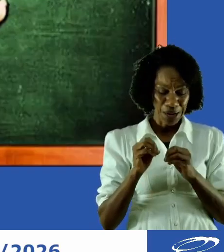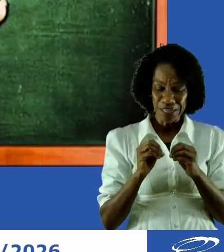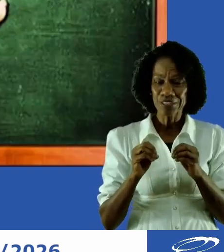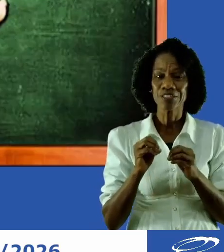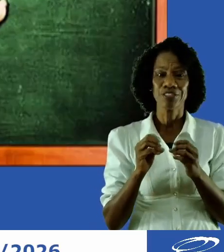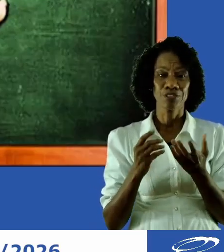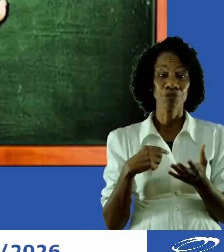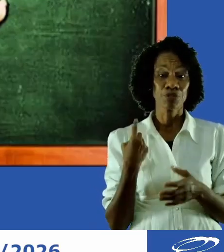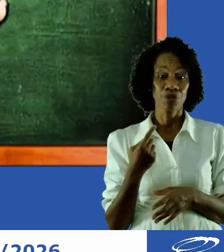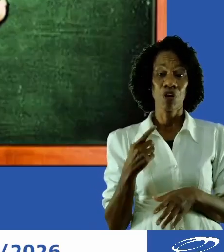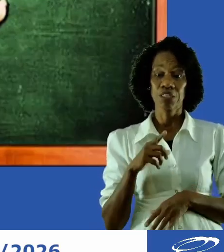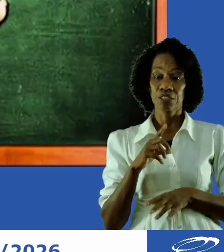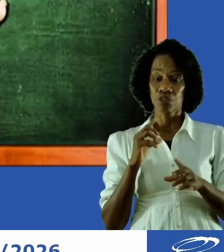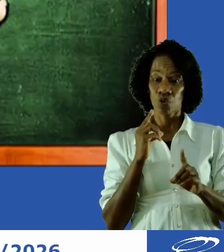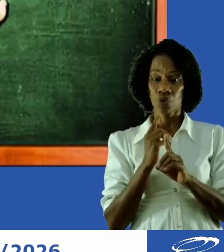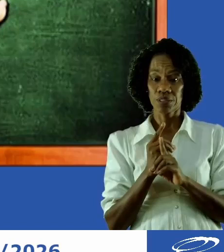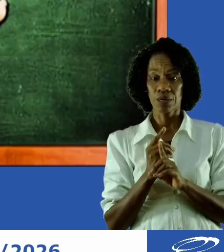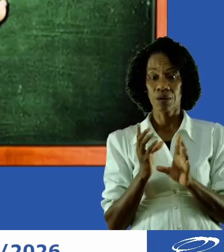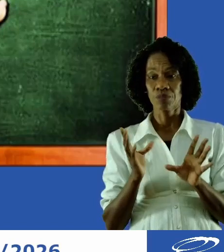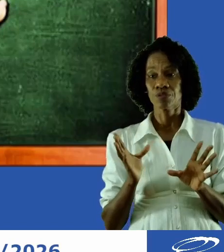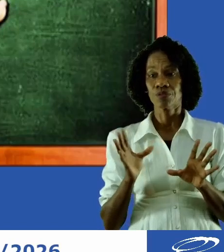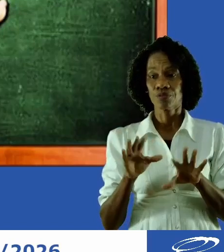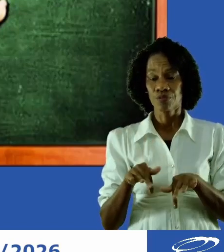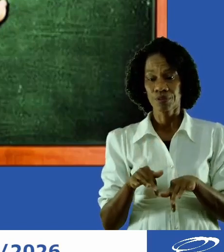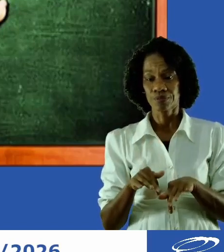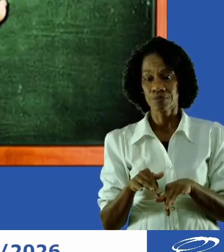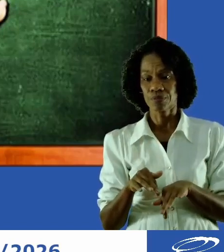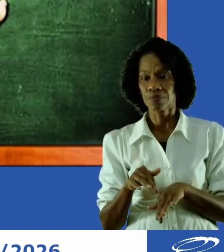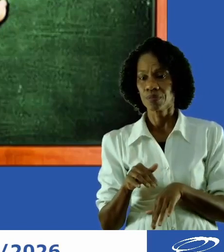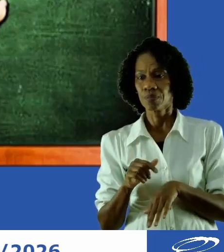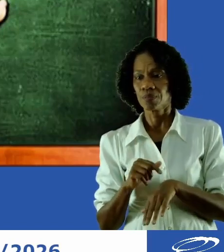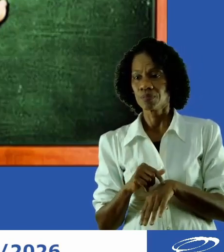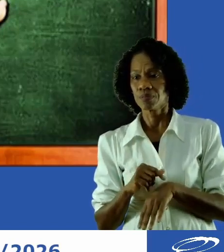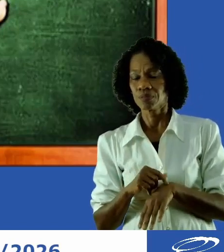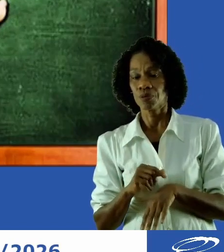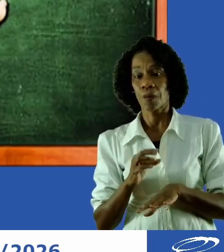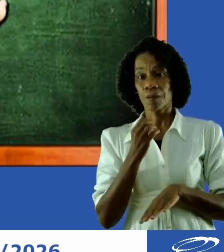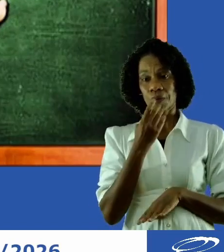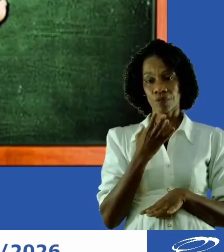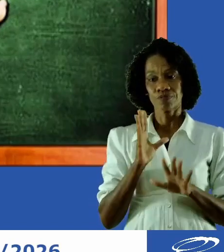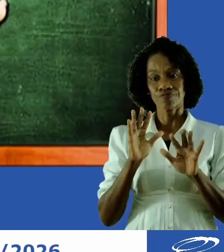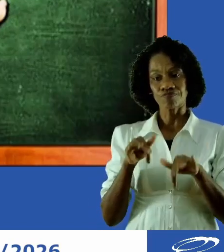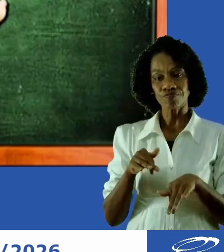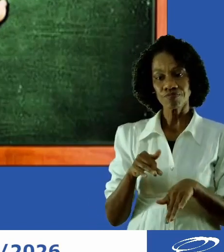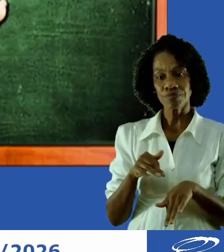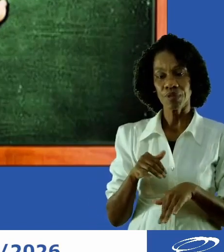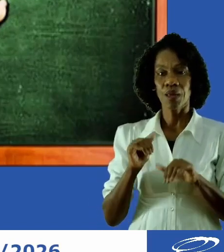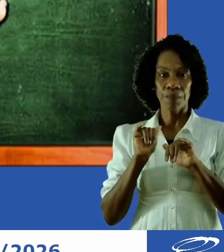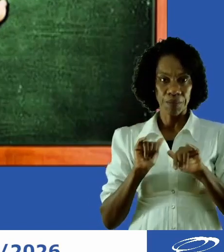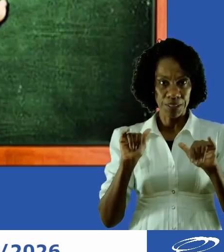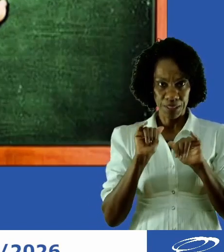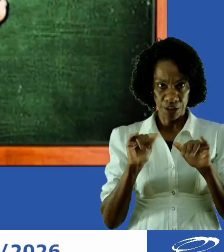que nós temos. Fechando, então... Quanto tempo? Já foi? Já? Bom, fechando, então, as minhas mensagens